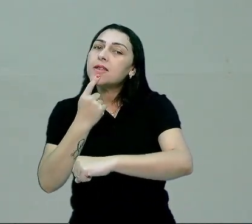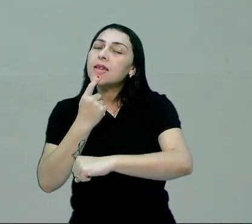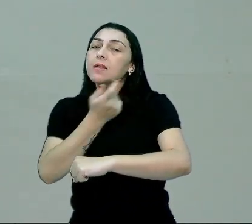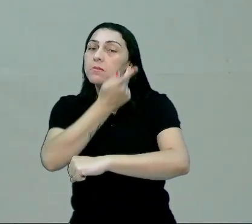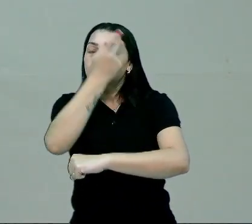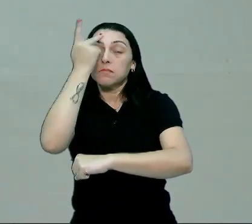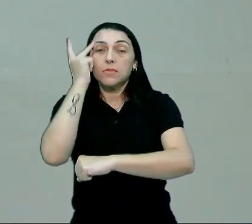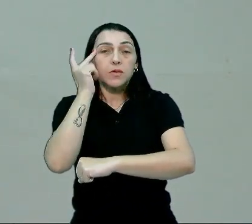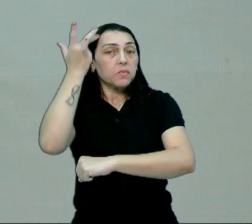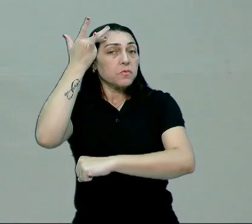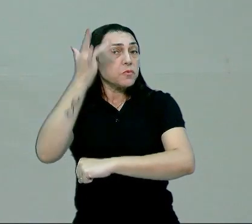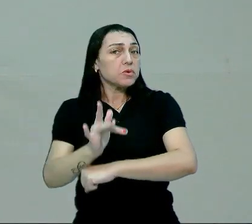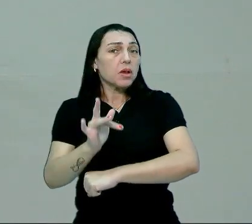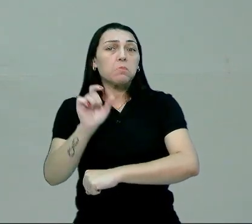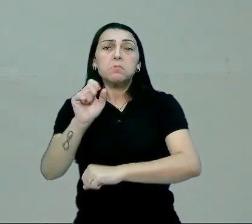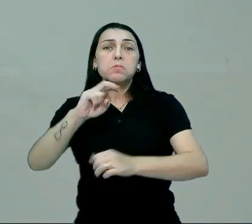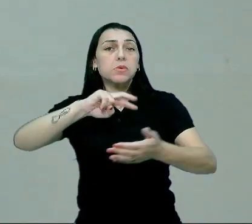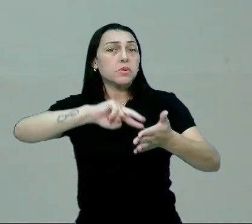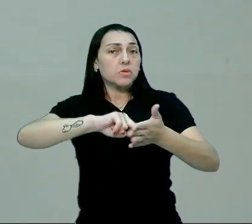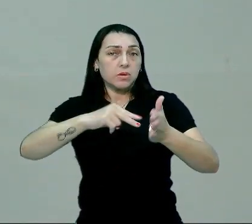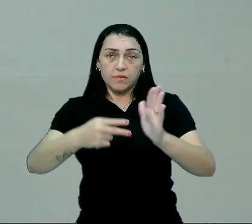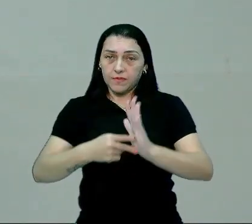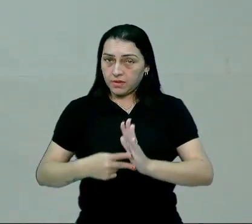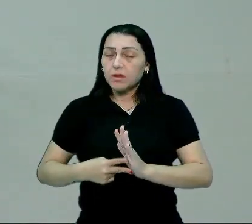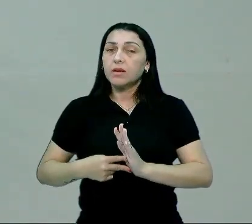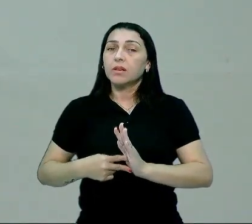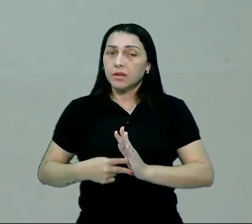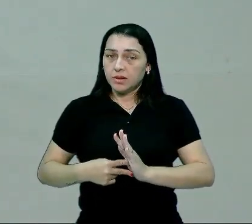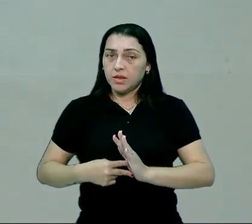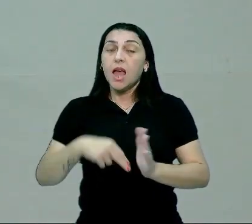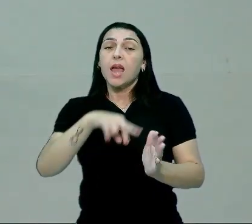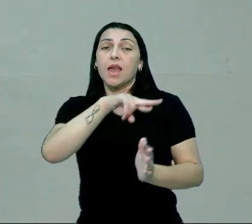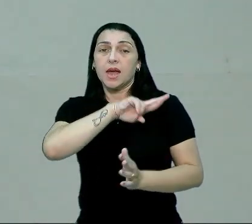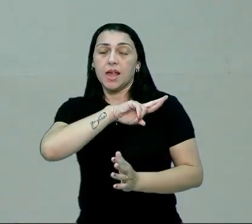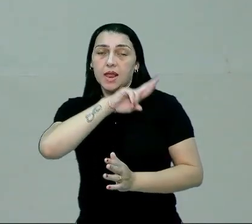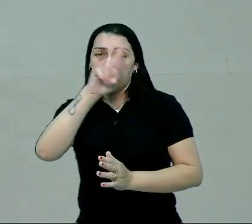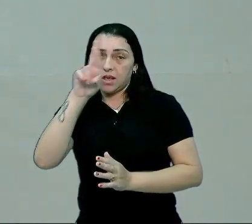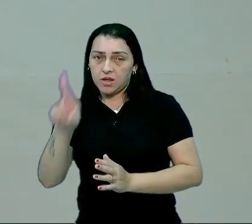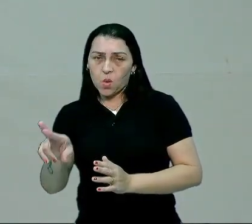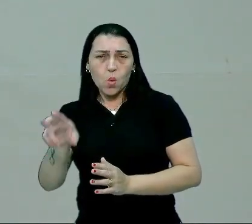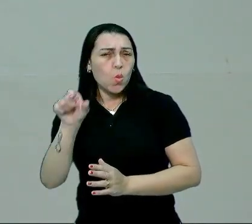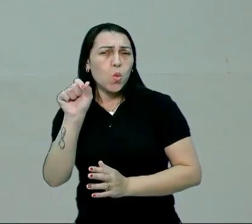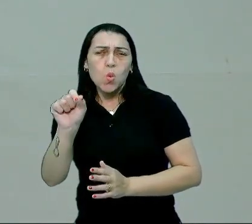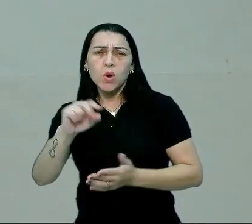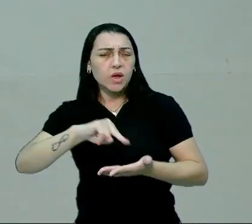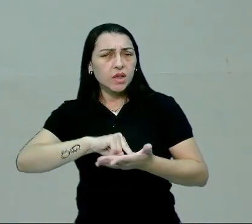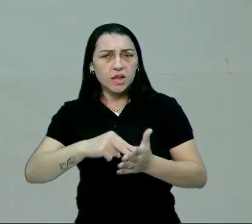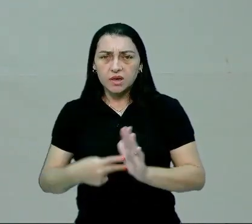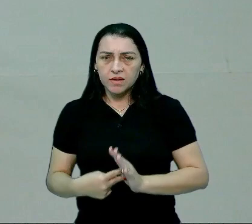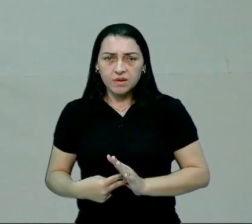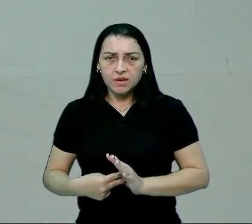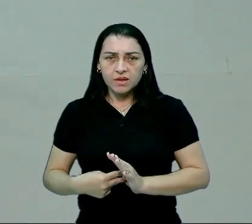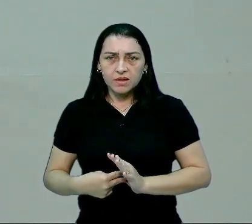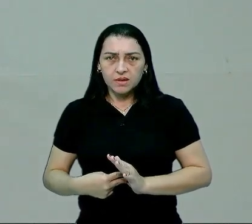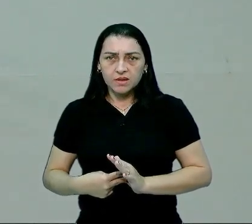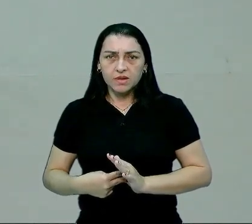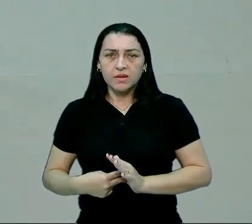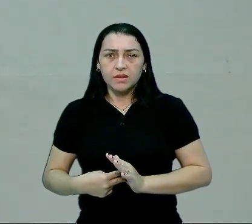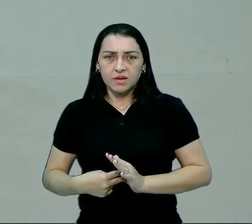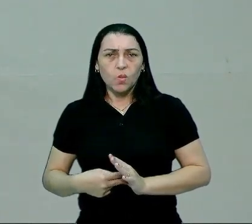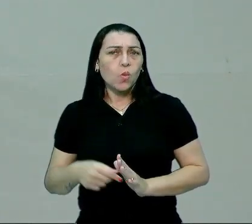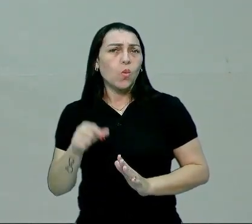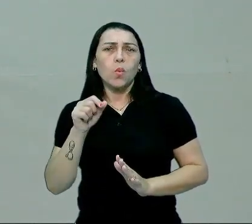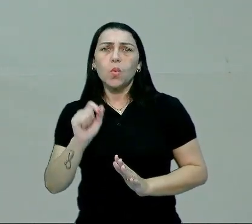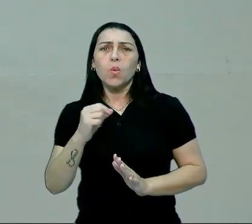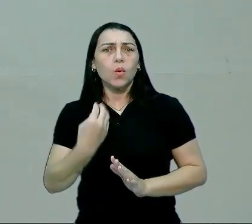Muitas pessoas não sabem o significado disso. Religiosamente, o que é que isso significa? Isso impacta em